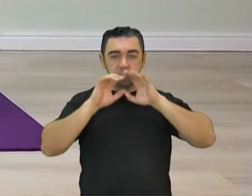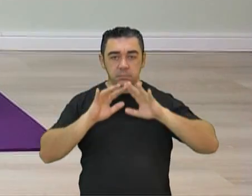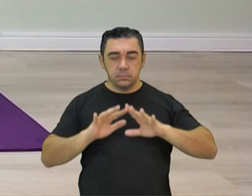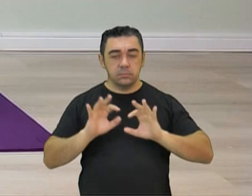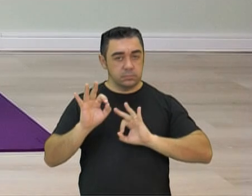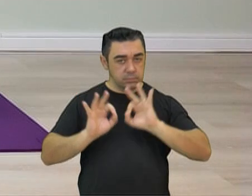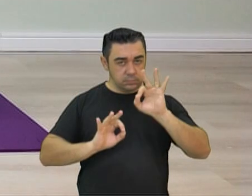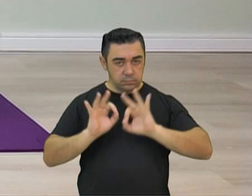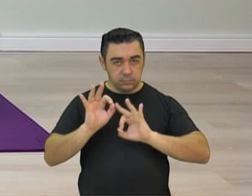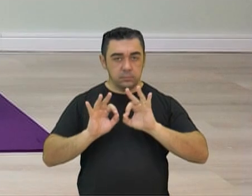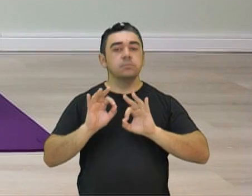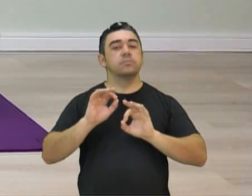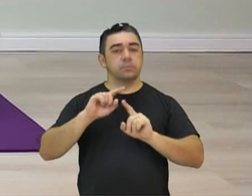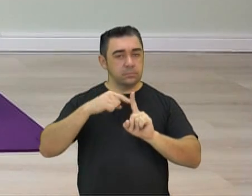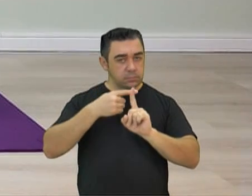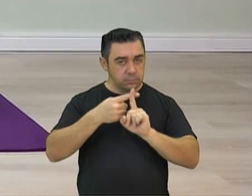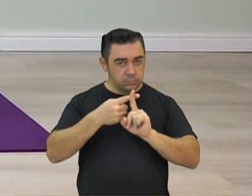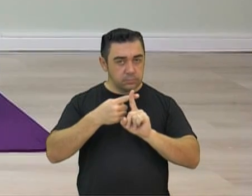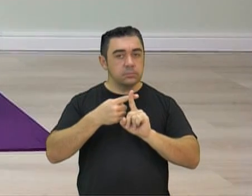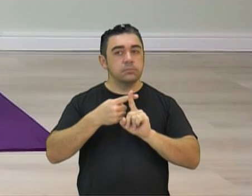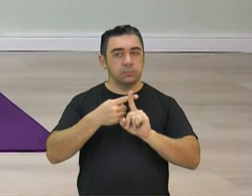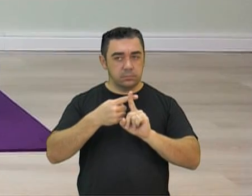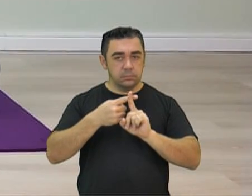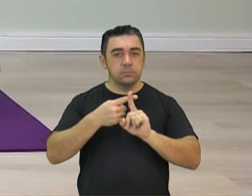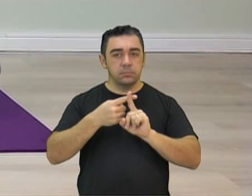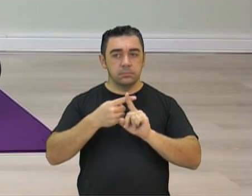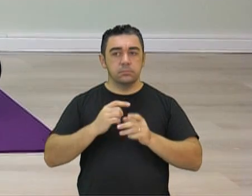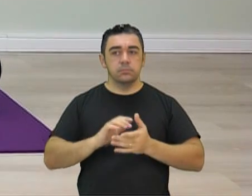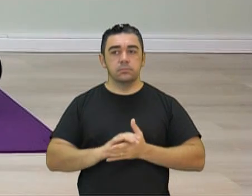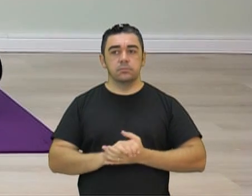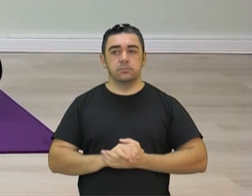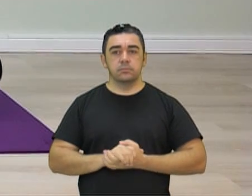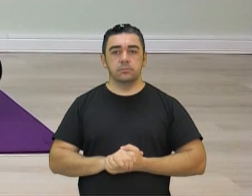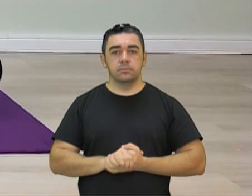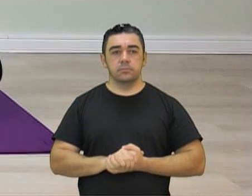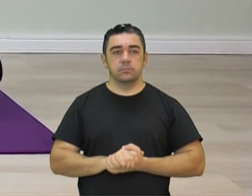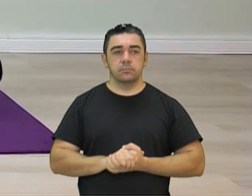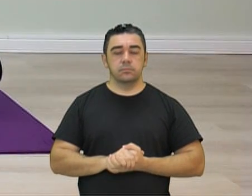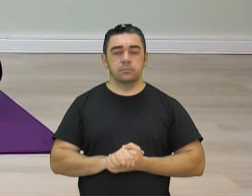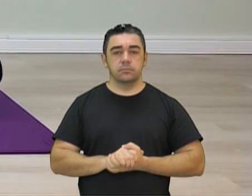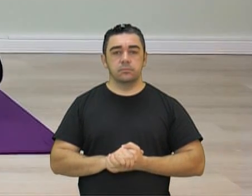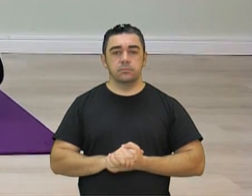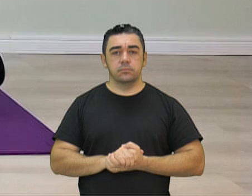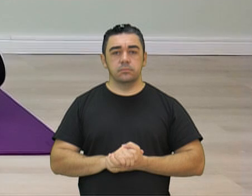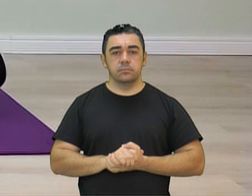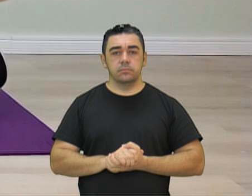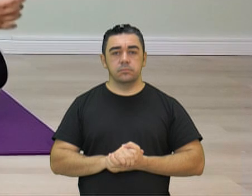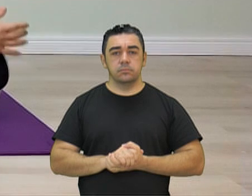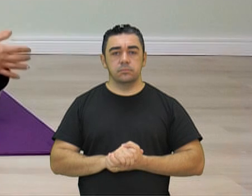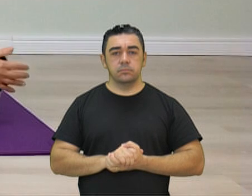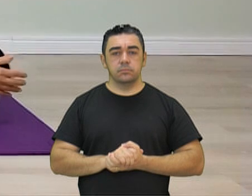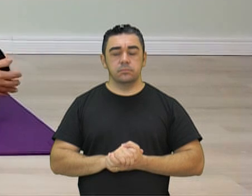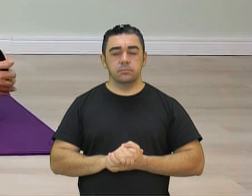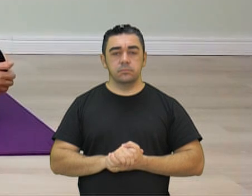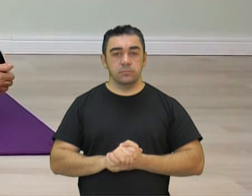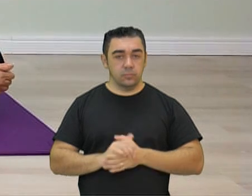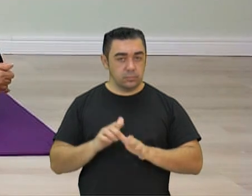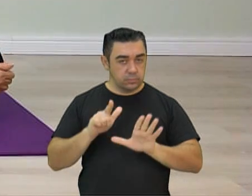Prepara. Mais uma vez. Eleva. E agora tenta tocar lá no seu